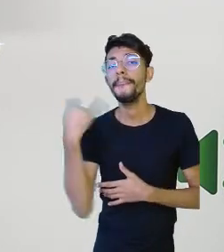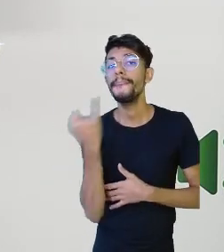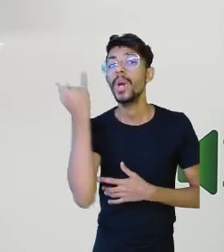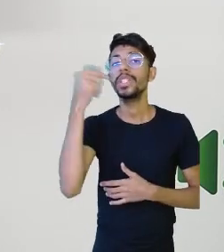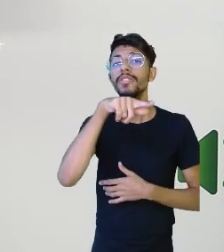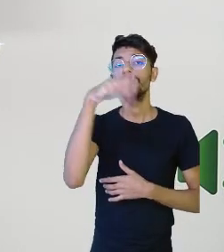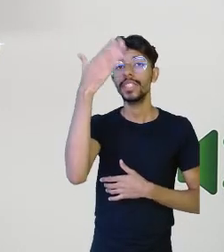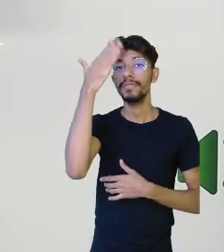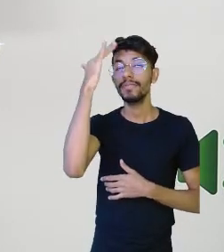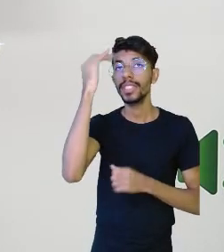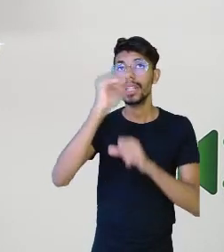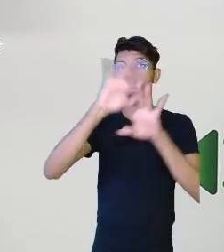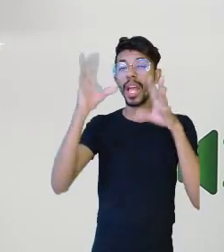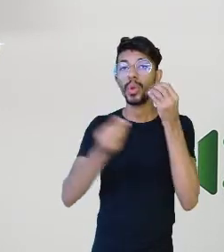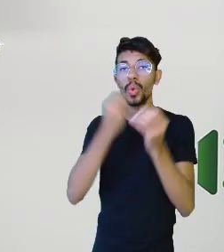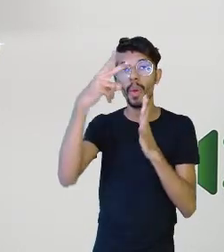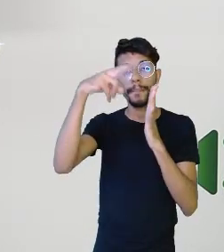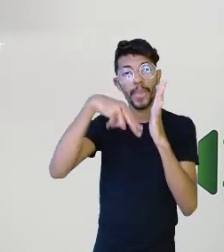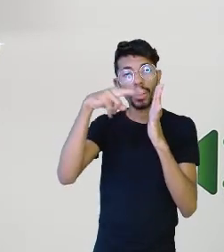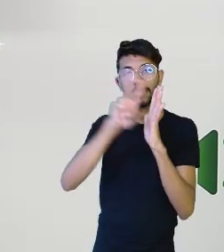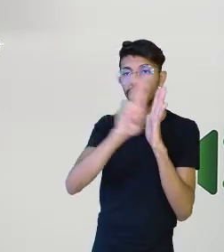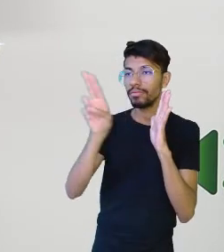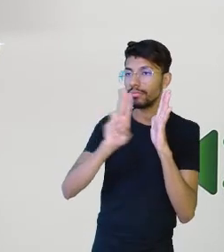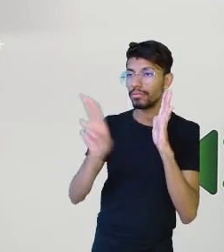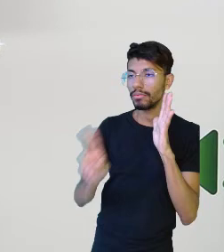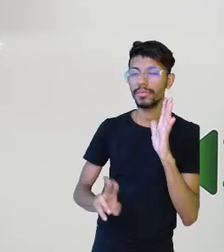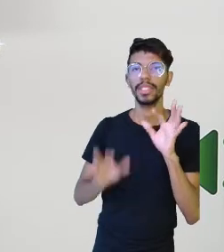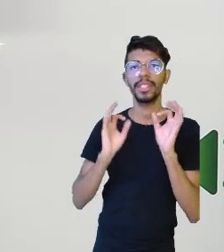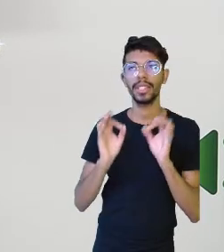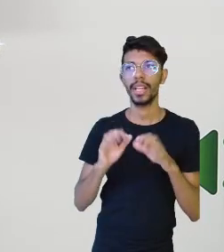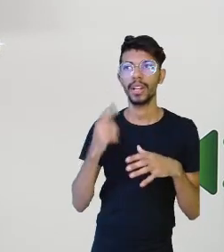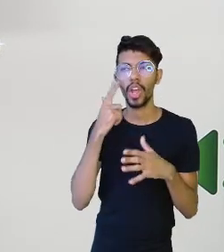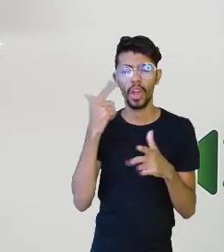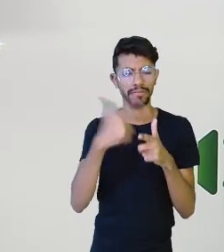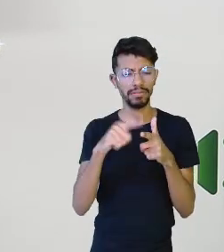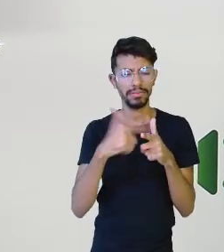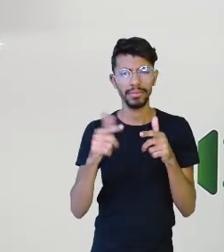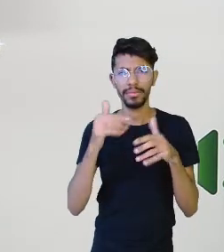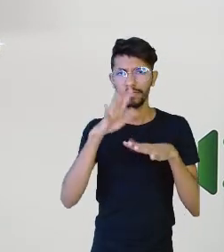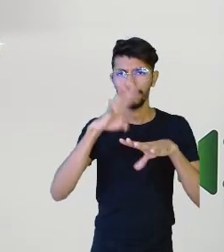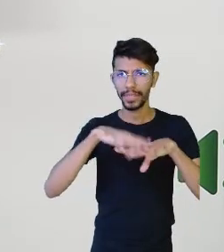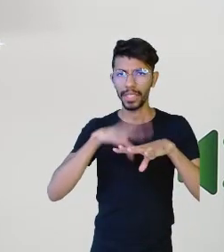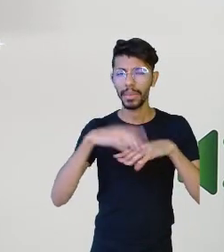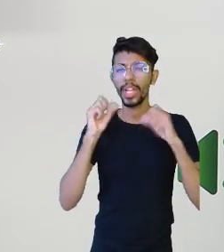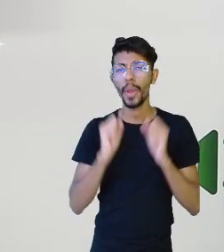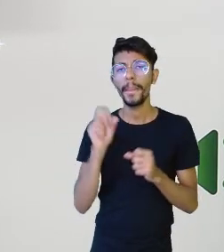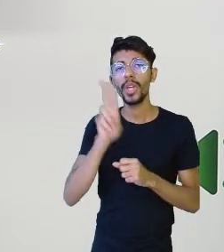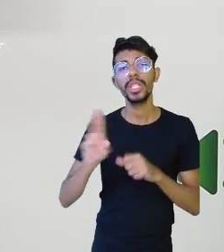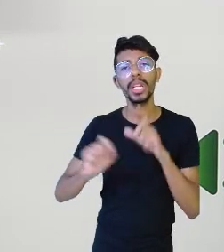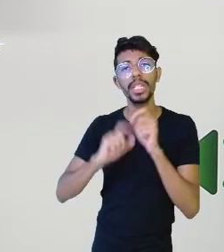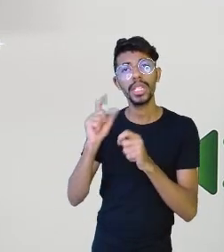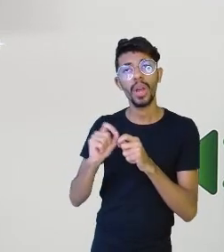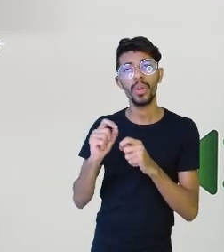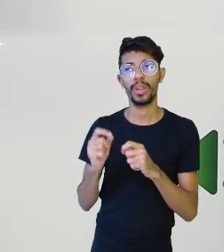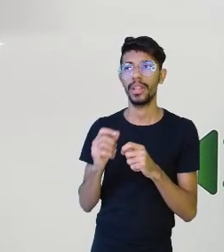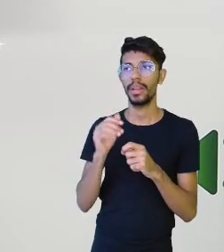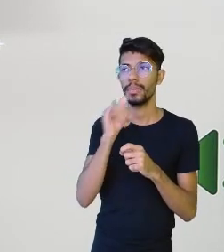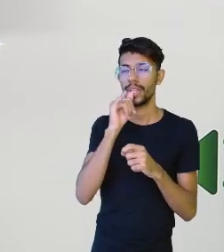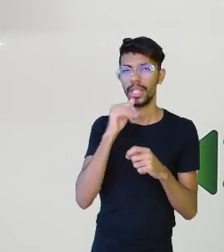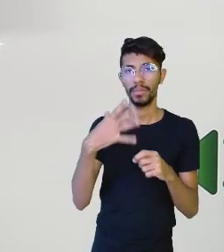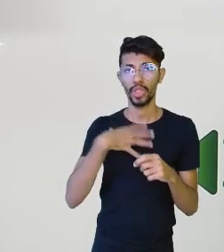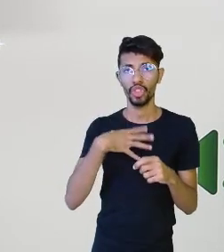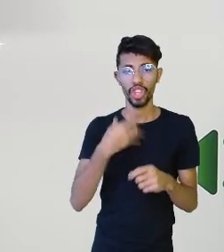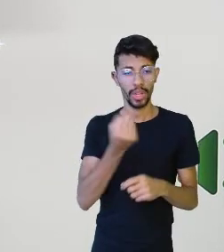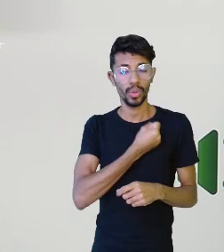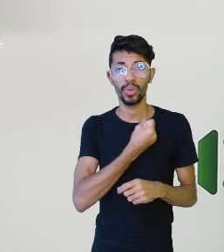você lê as frações. Num problema matemático, eu posso utilizar essas frações na parte numérica,